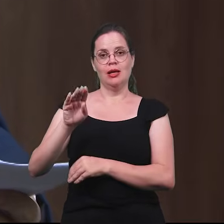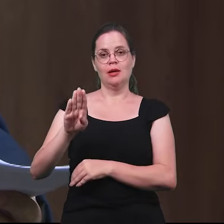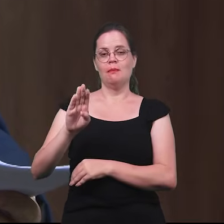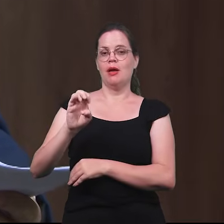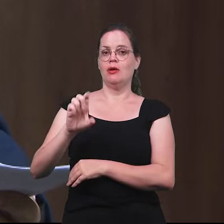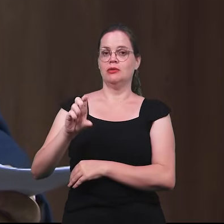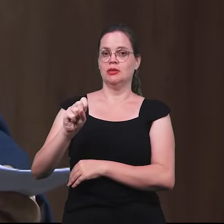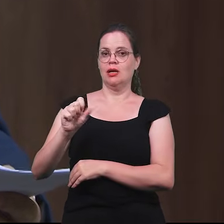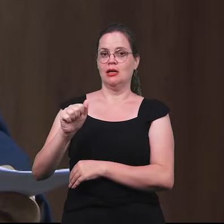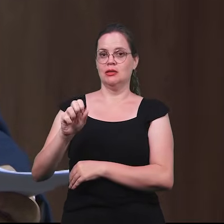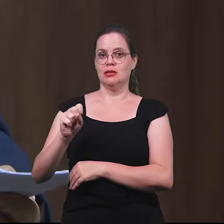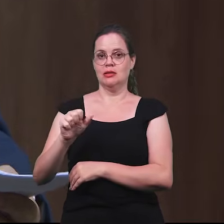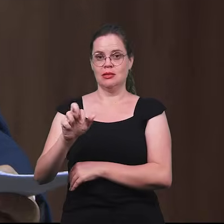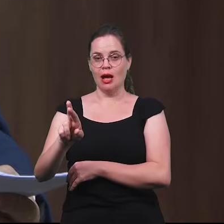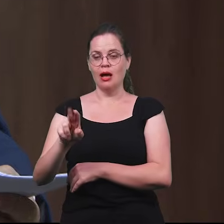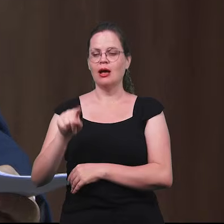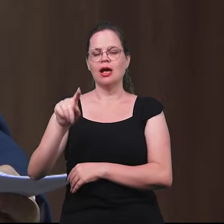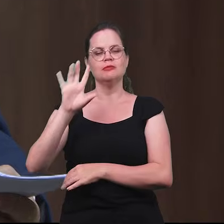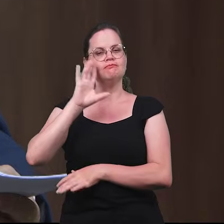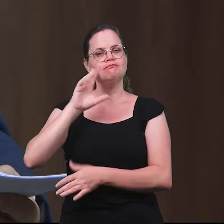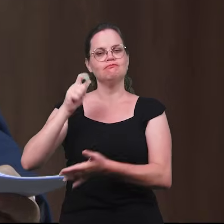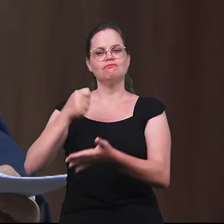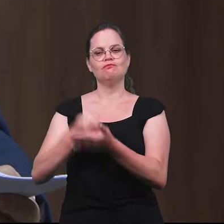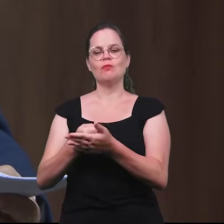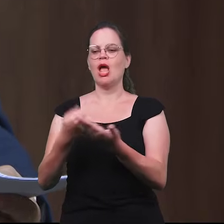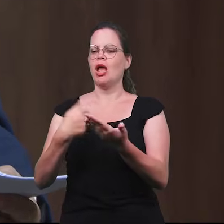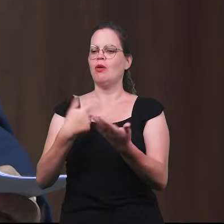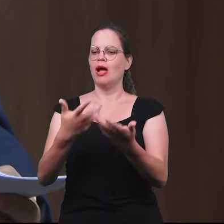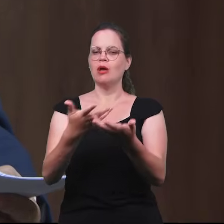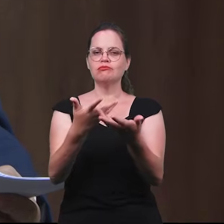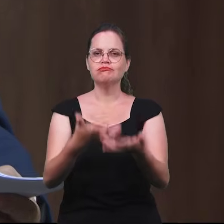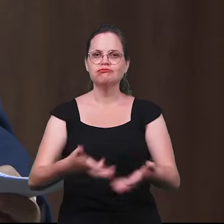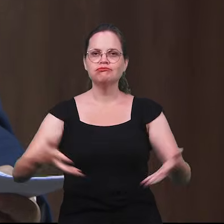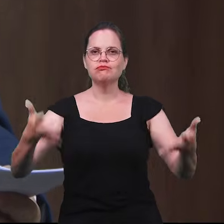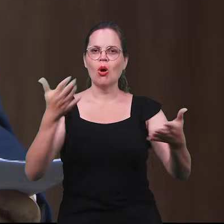resolveu dar um banquete a 1000 dos seus grandes.